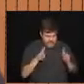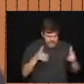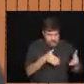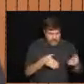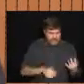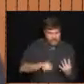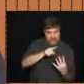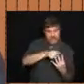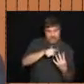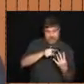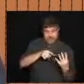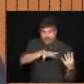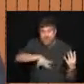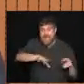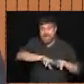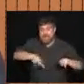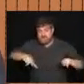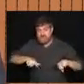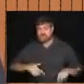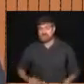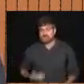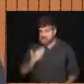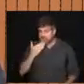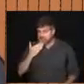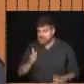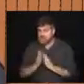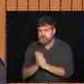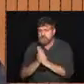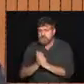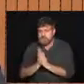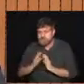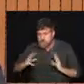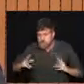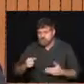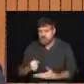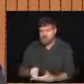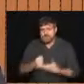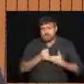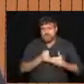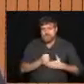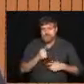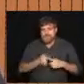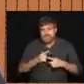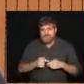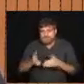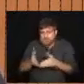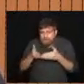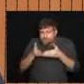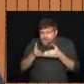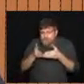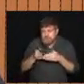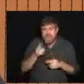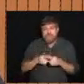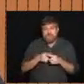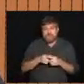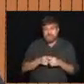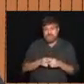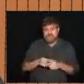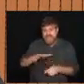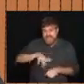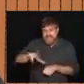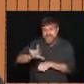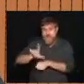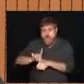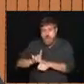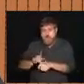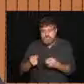aqui que eu falei. E volto a pedir a colaboração de todos. Por que eu estou pedindo, por que eu estou recomendando para o comércio?